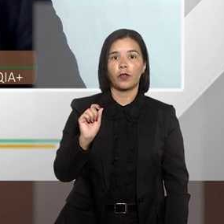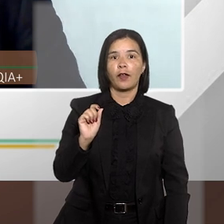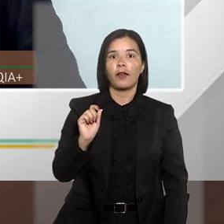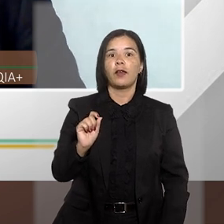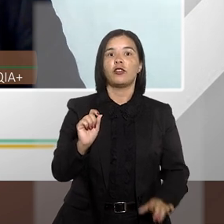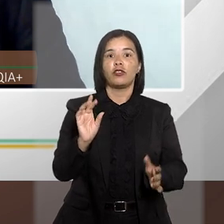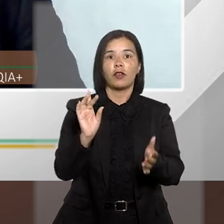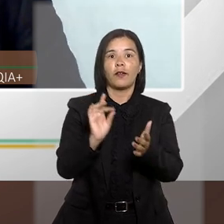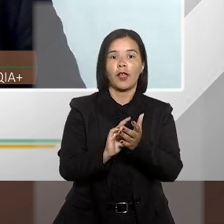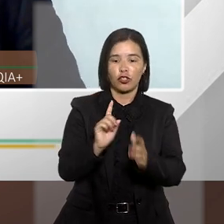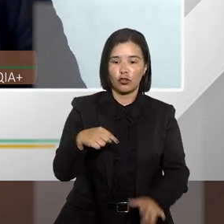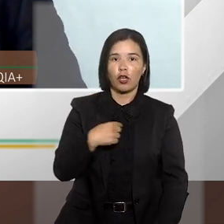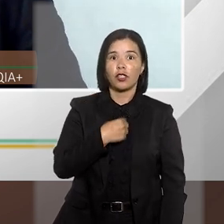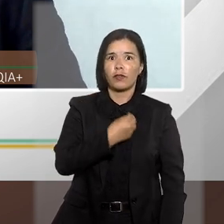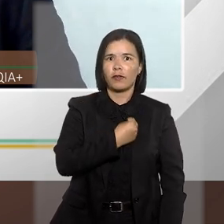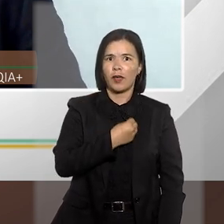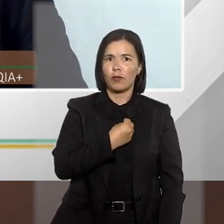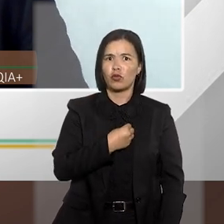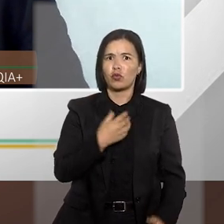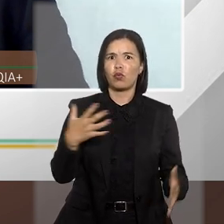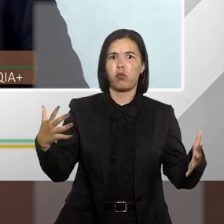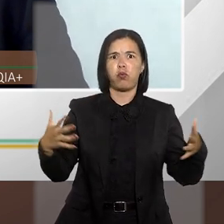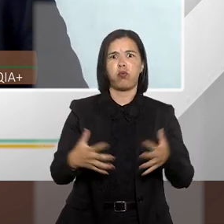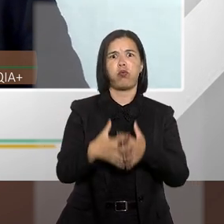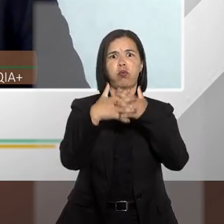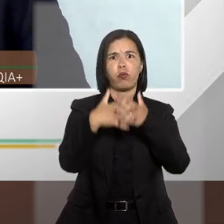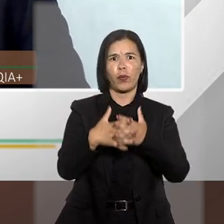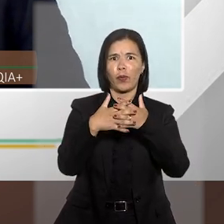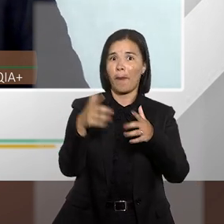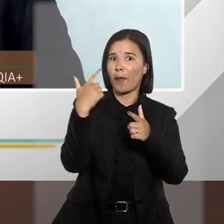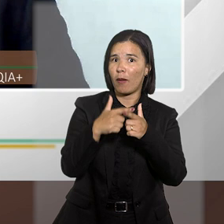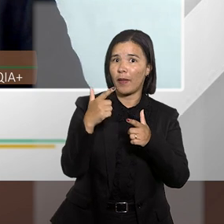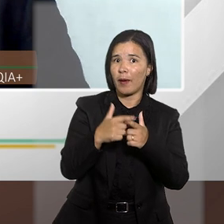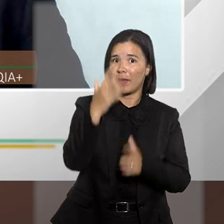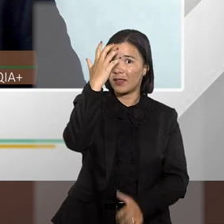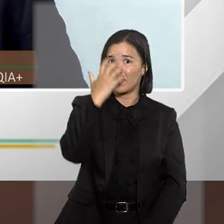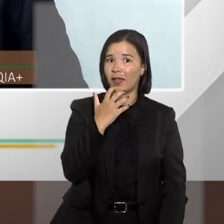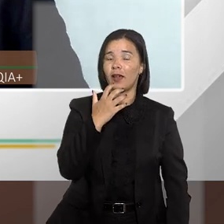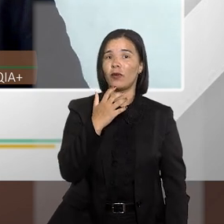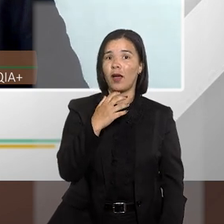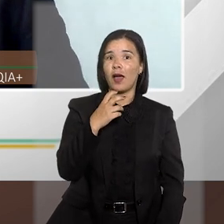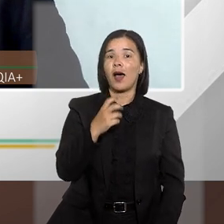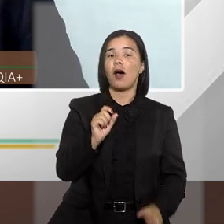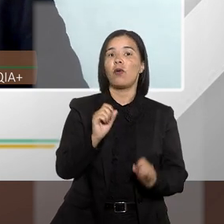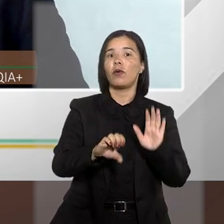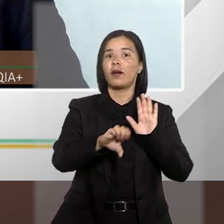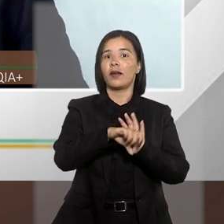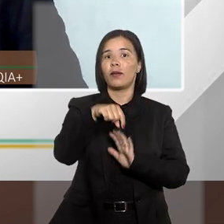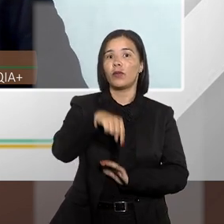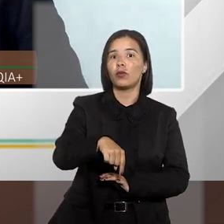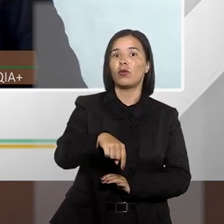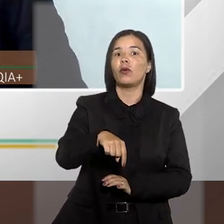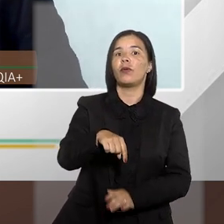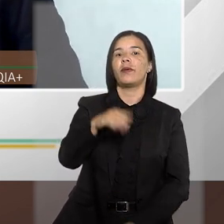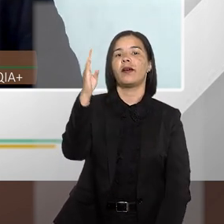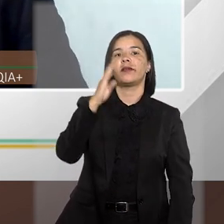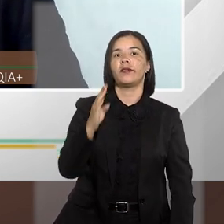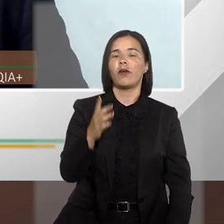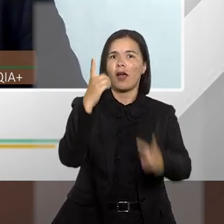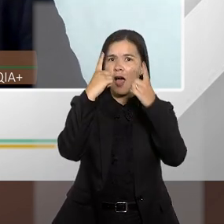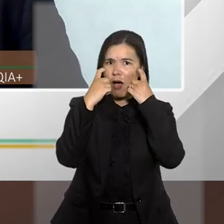e que, na verdade, a gente vive uma situação muito dramática em relação a esse tipo de crime no Brasil, porque nós temos uma situação de violência